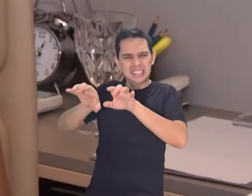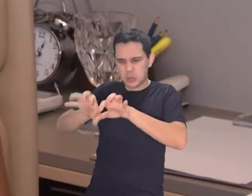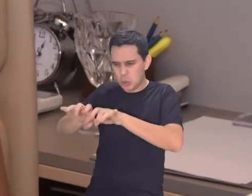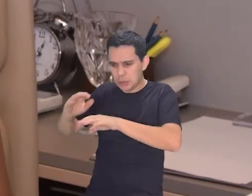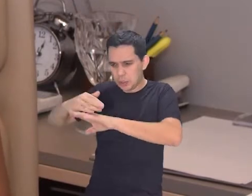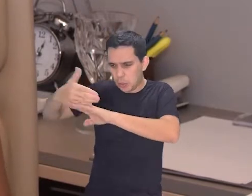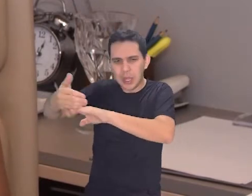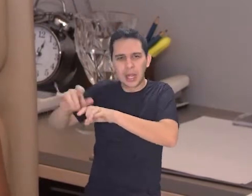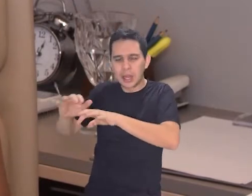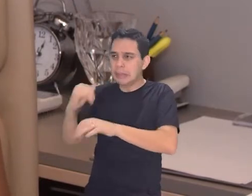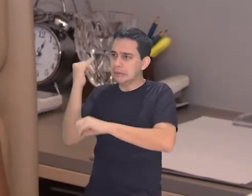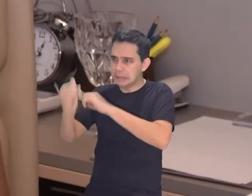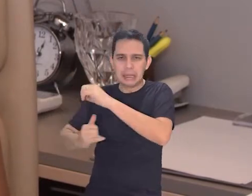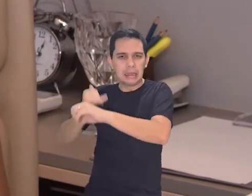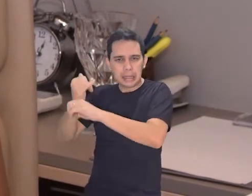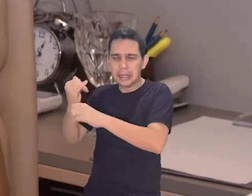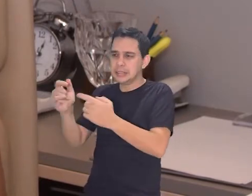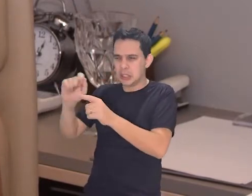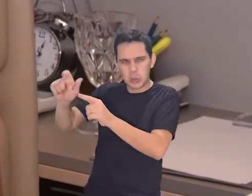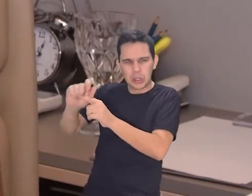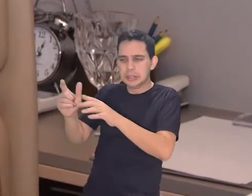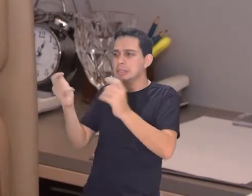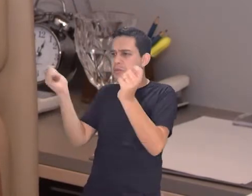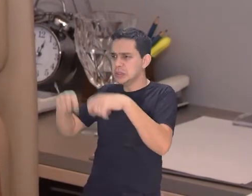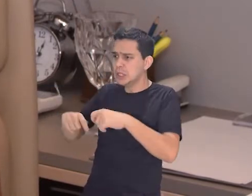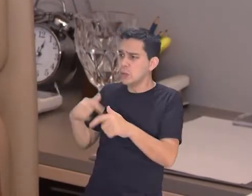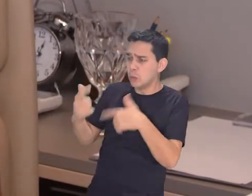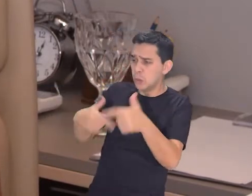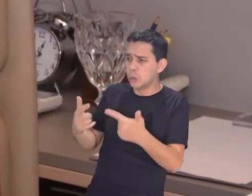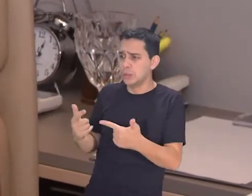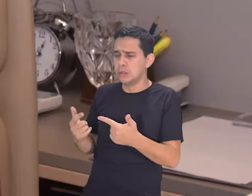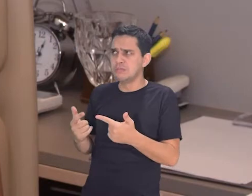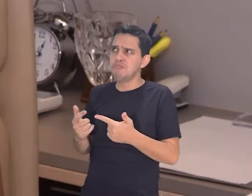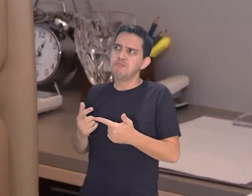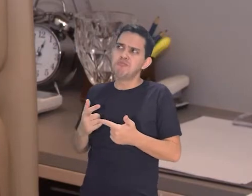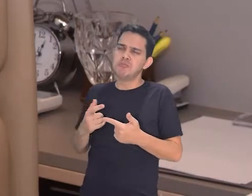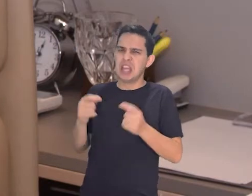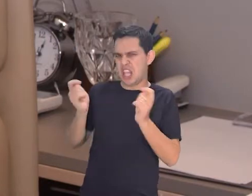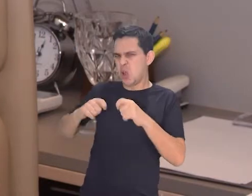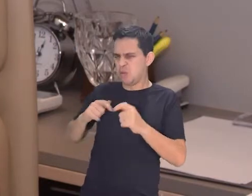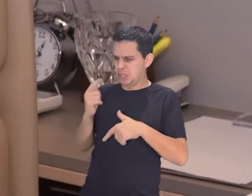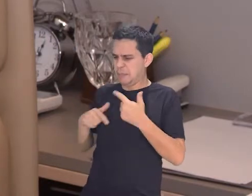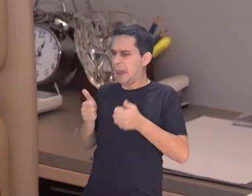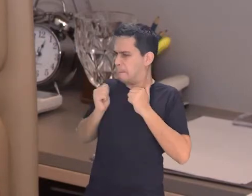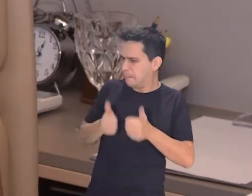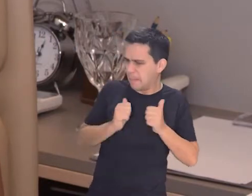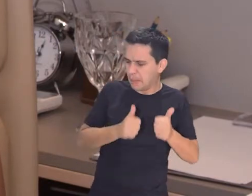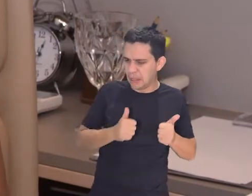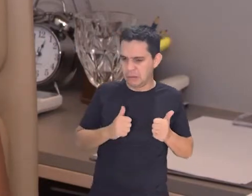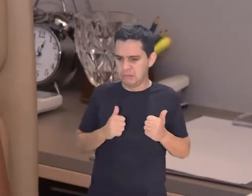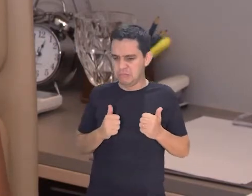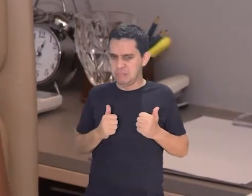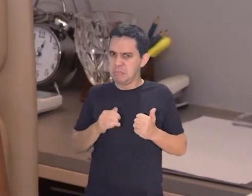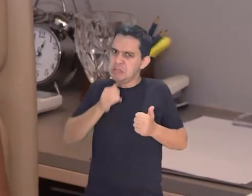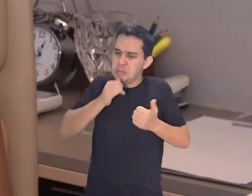que ofereça internet para que eu possa trabalhar, será que eu vou ter as melhores condições nesse ambiente? Falando de